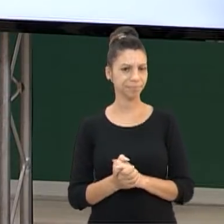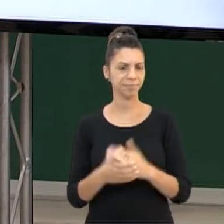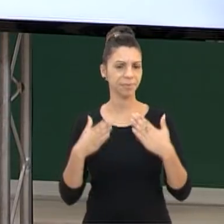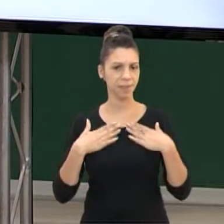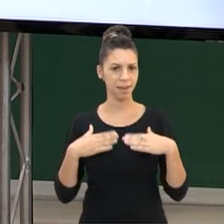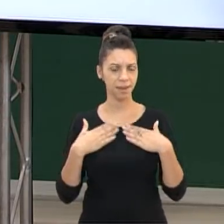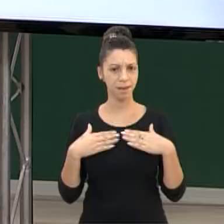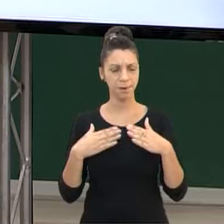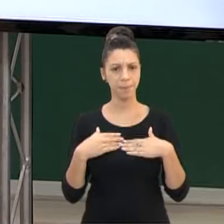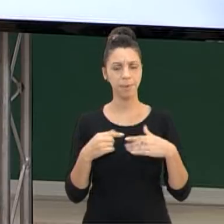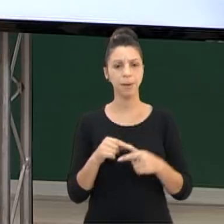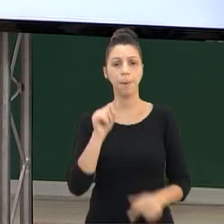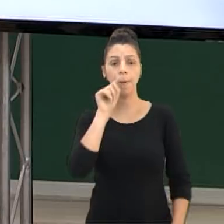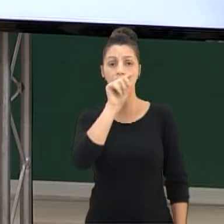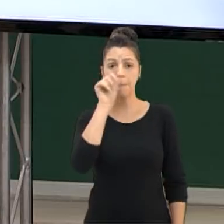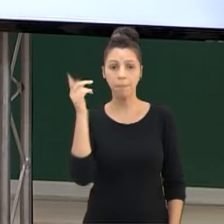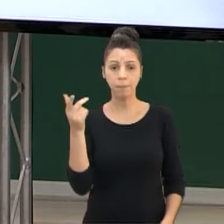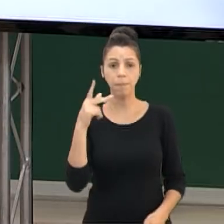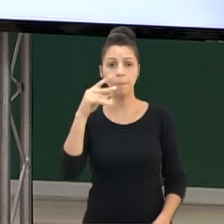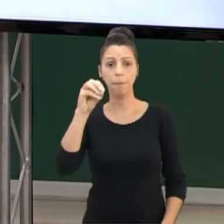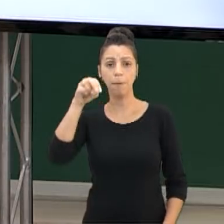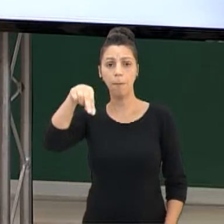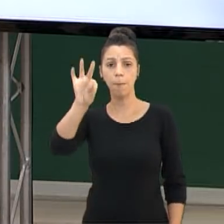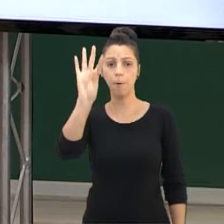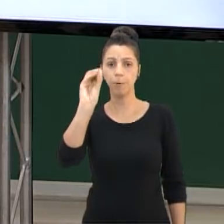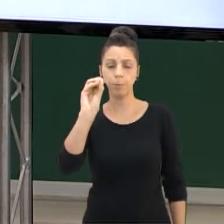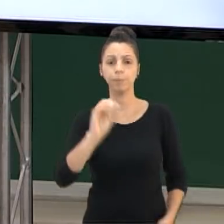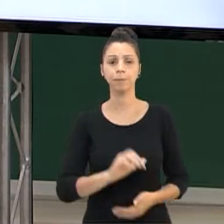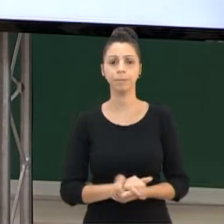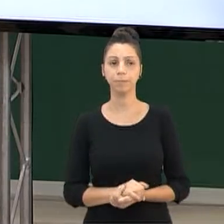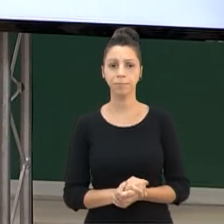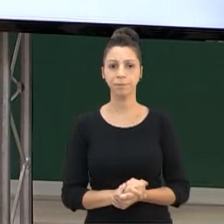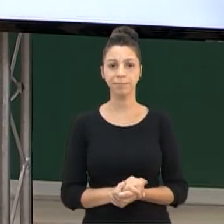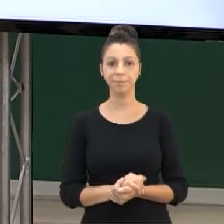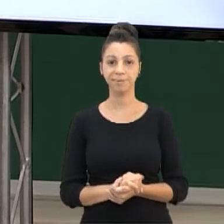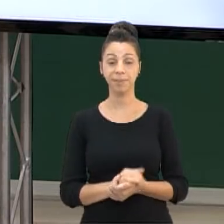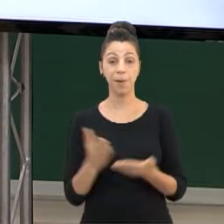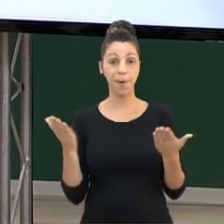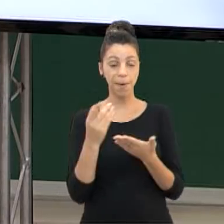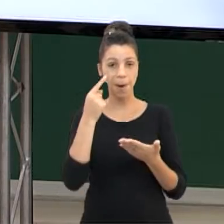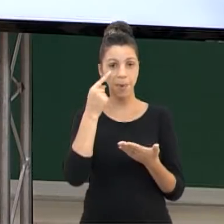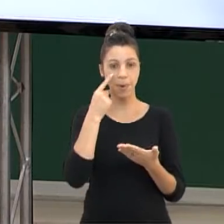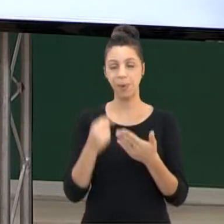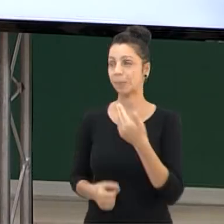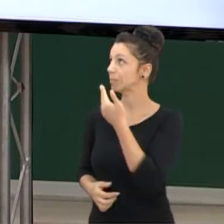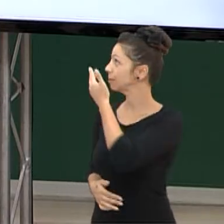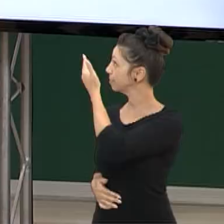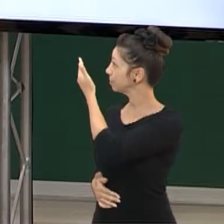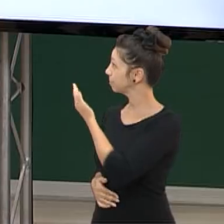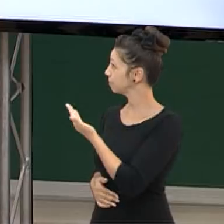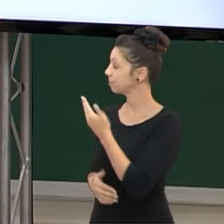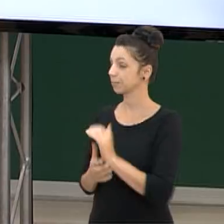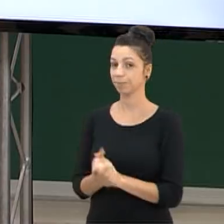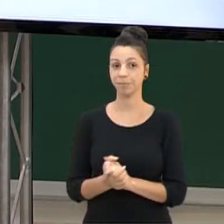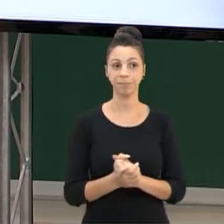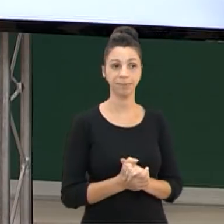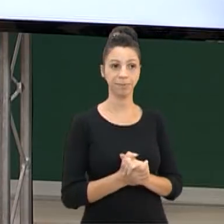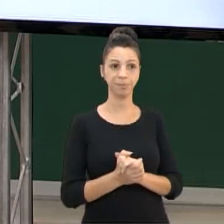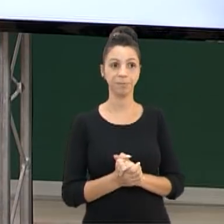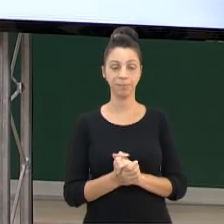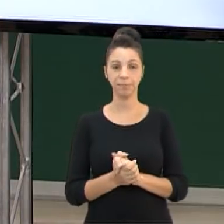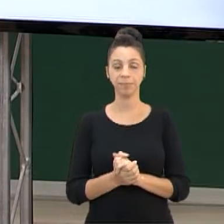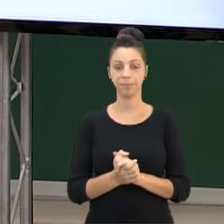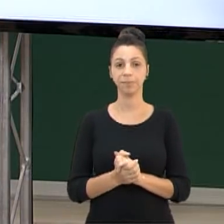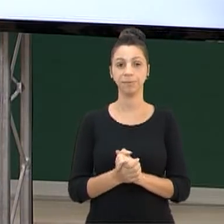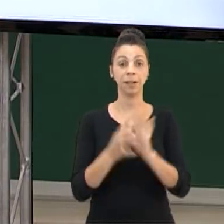em relação aos pontos? Ótimo. Agora, vamos ver então em relação às retas e as suas